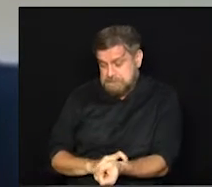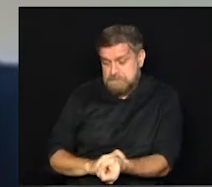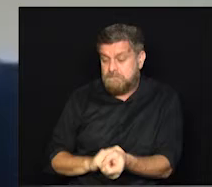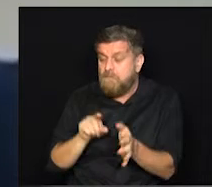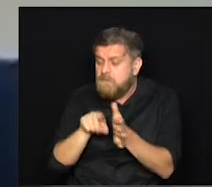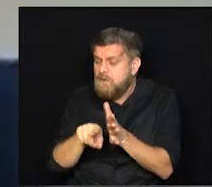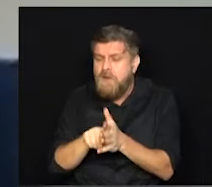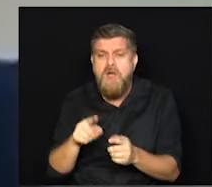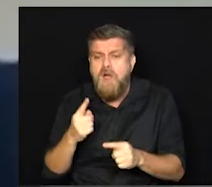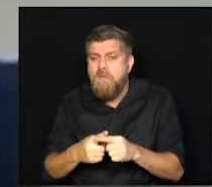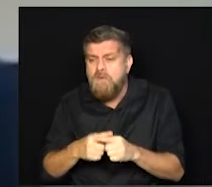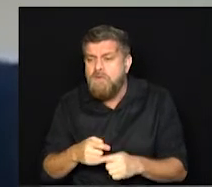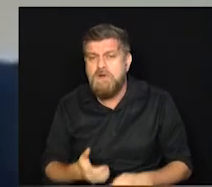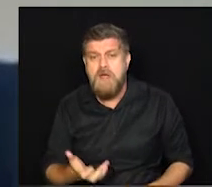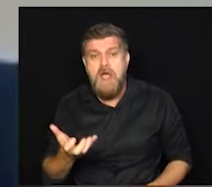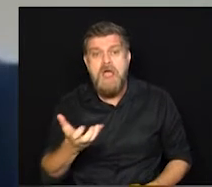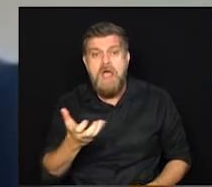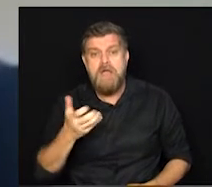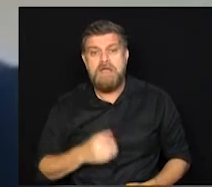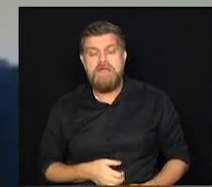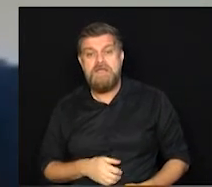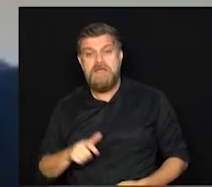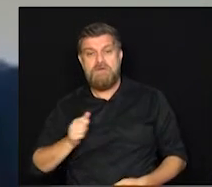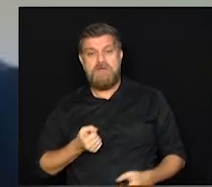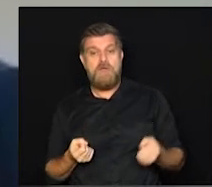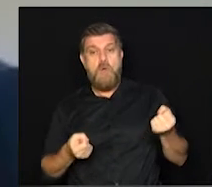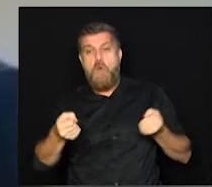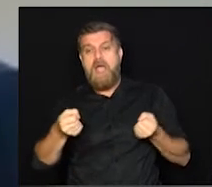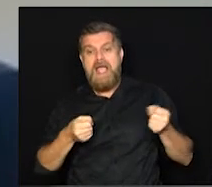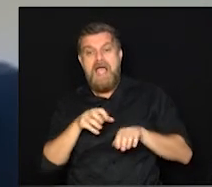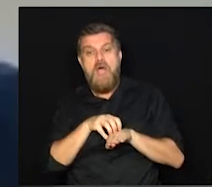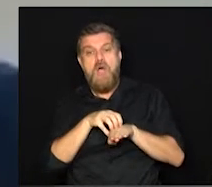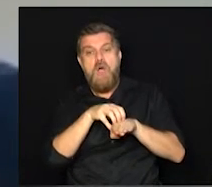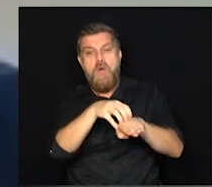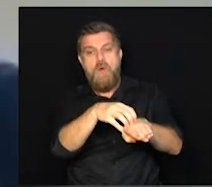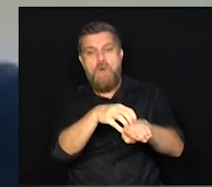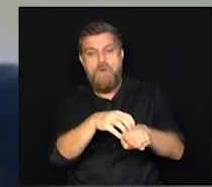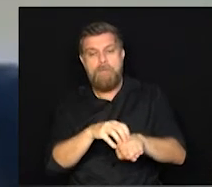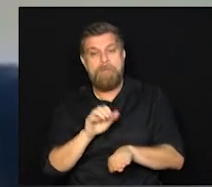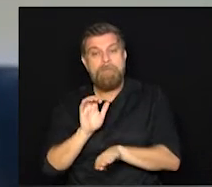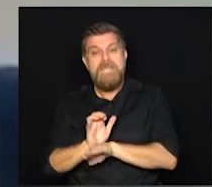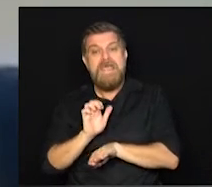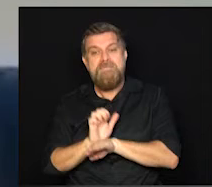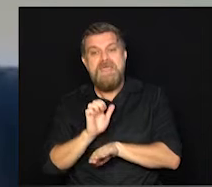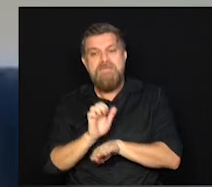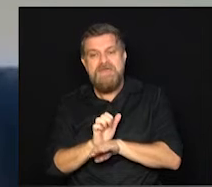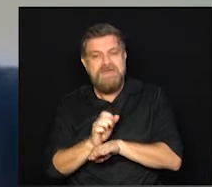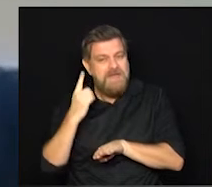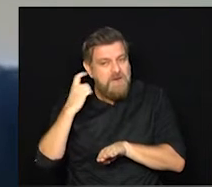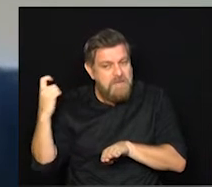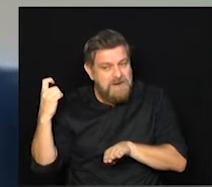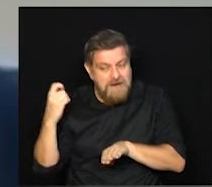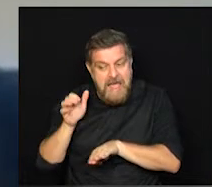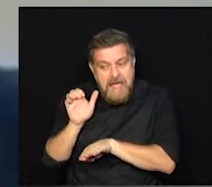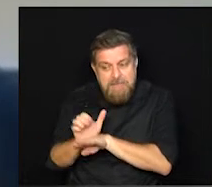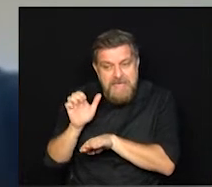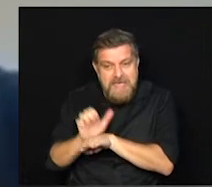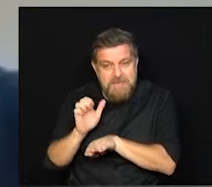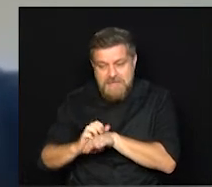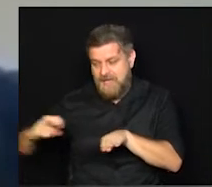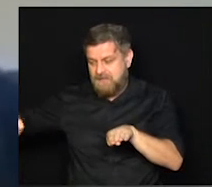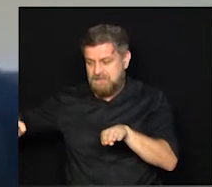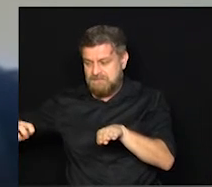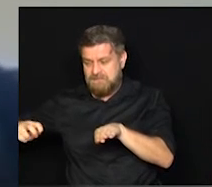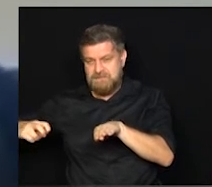perguntavam para ele o que ele queria, ele falava que era o Bibi. Eu nunca esqueço dessa escola, porque o Bibi era o ônibus que buzinava na frente da casa dele para